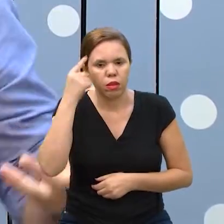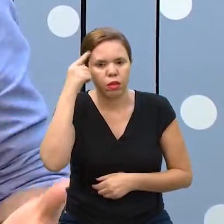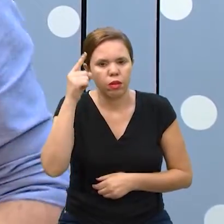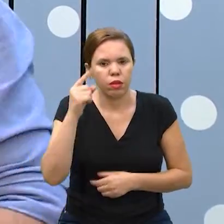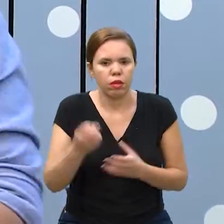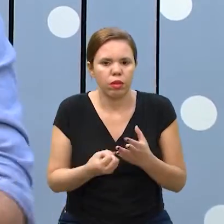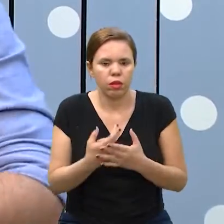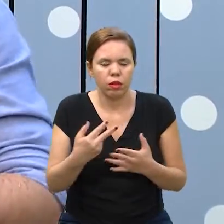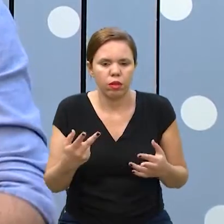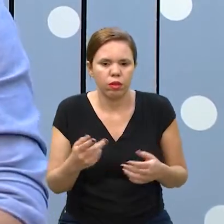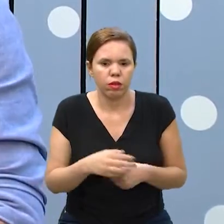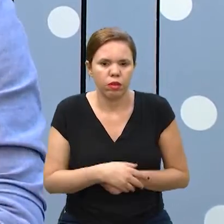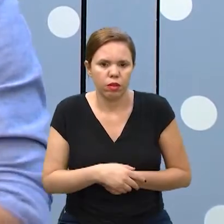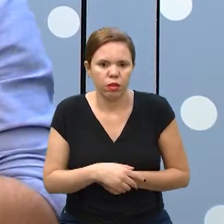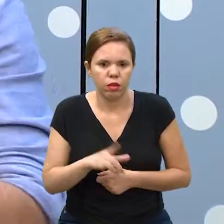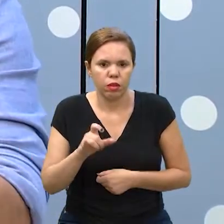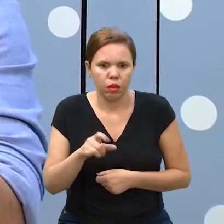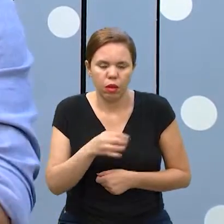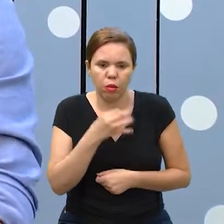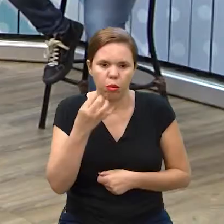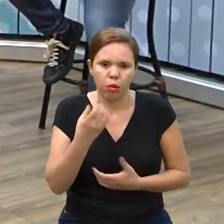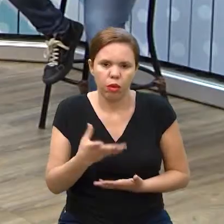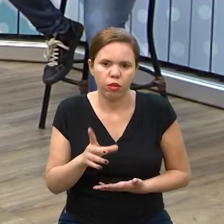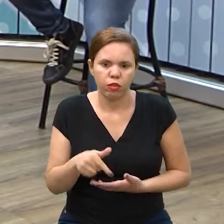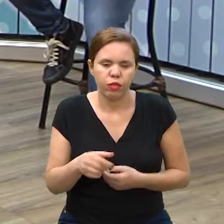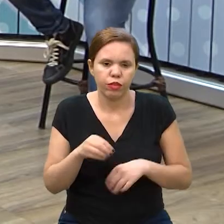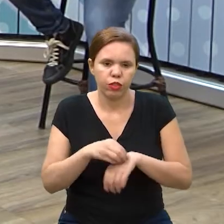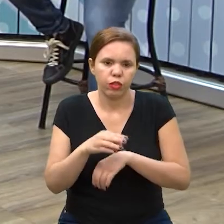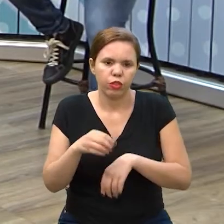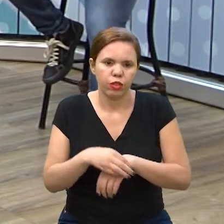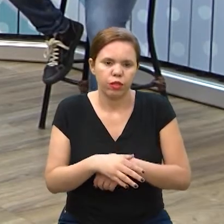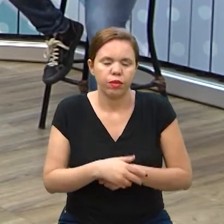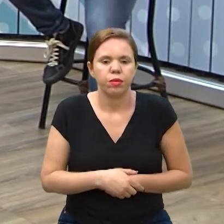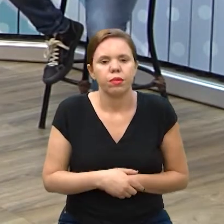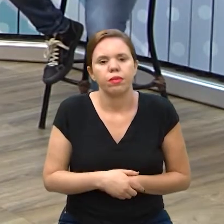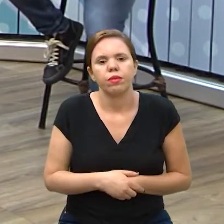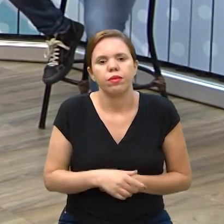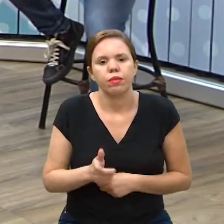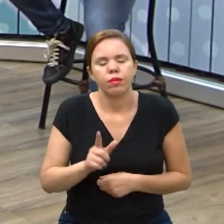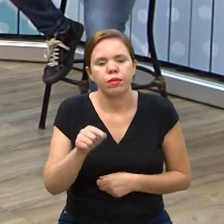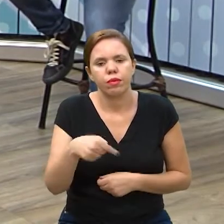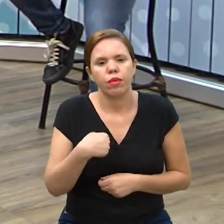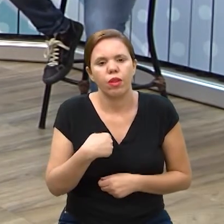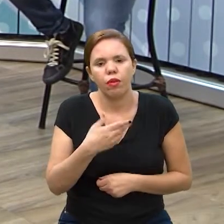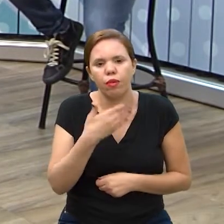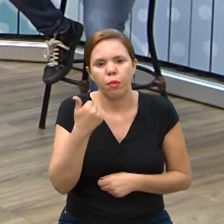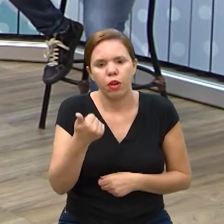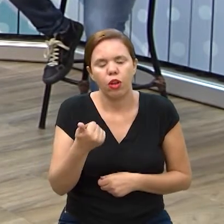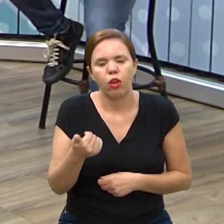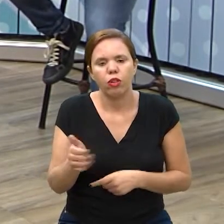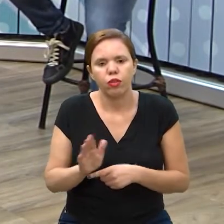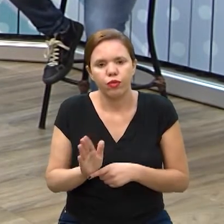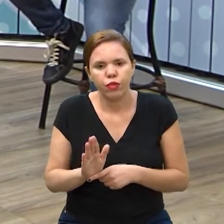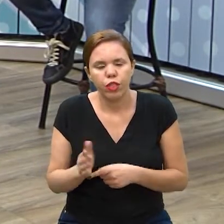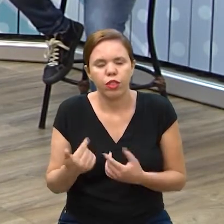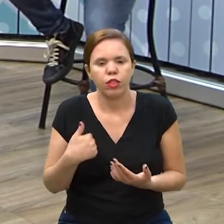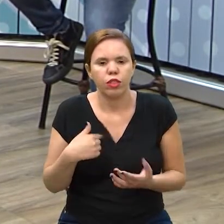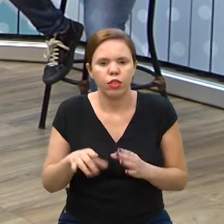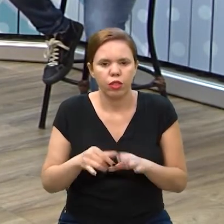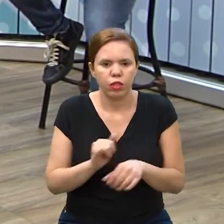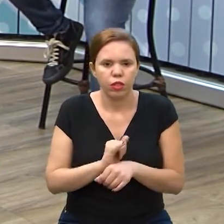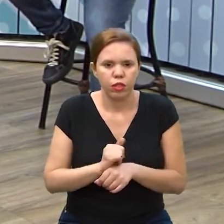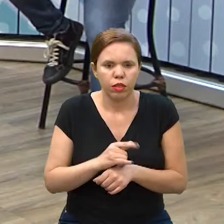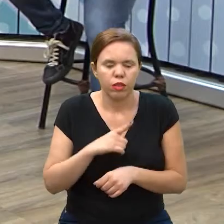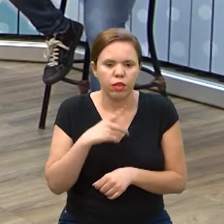uma ideia de montar algo nesse sentido, o Instagram é um bom caminho. Já fica como dica, Fica né? como uma dica. Claro, se você falar, não, eu vou melhor no vídeo, eu quero montar o meu